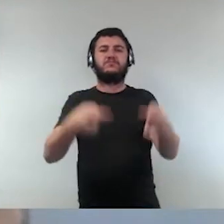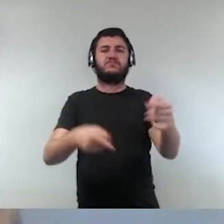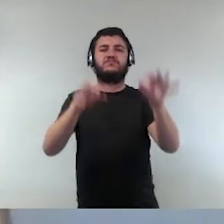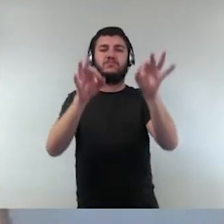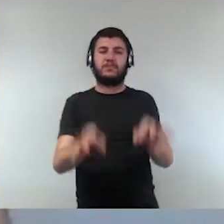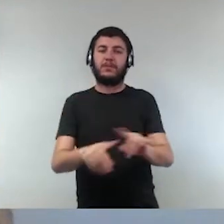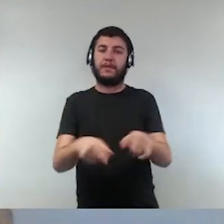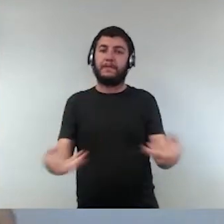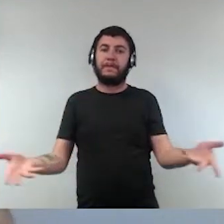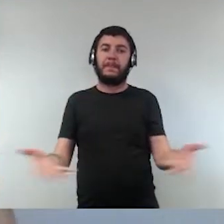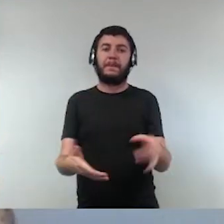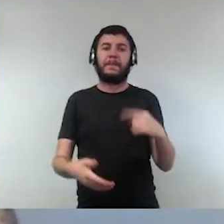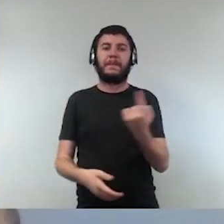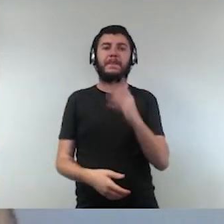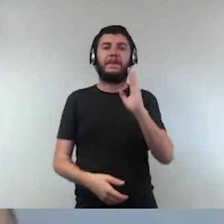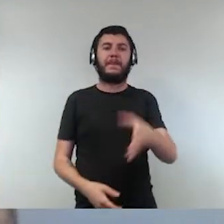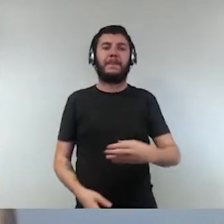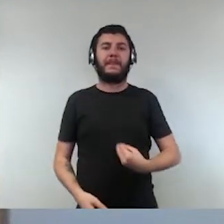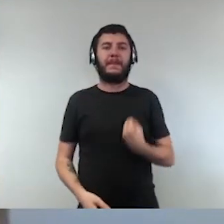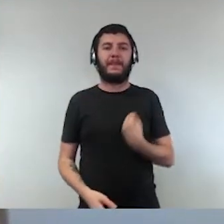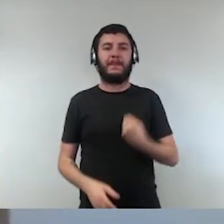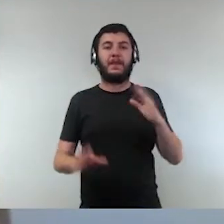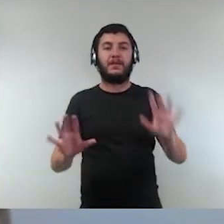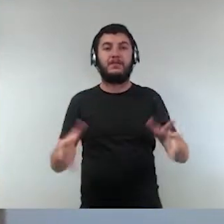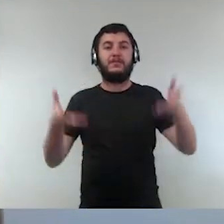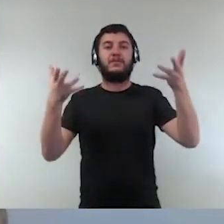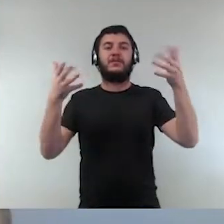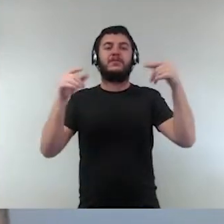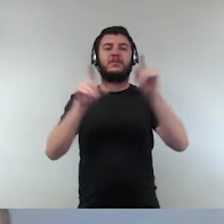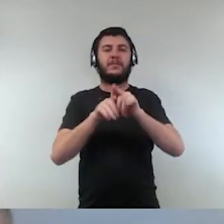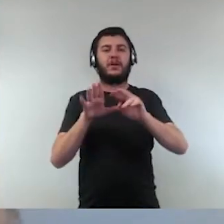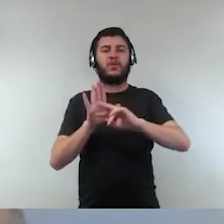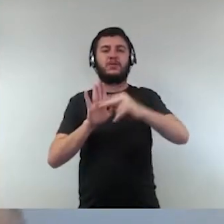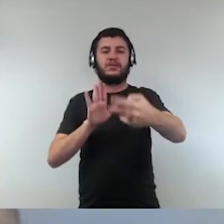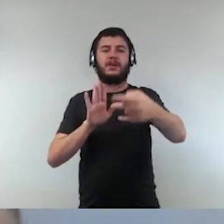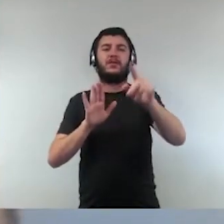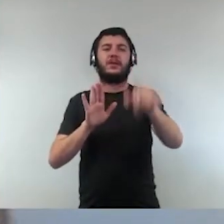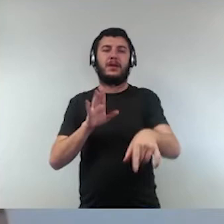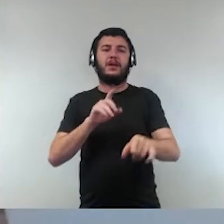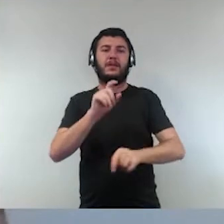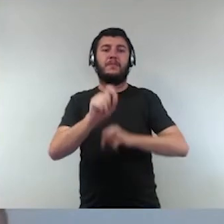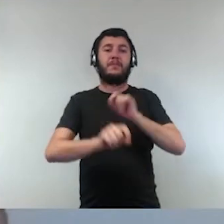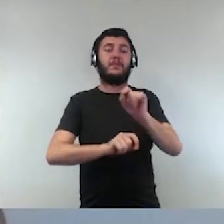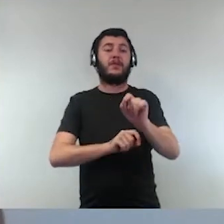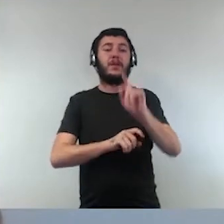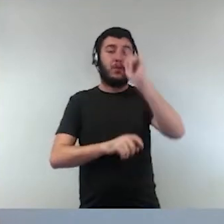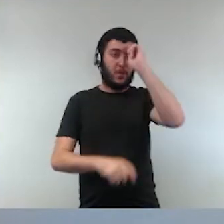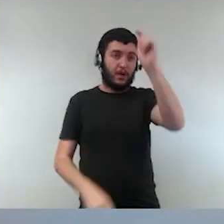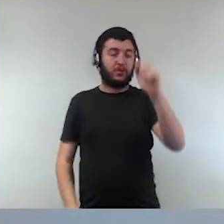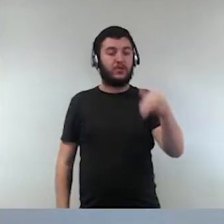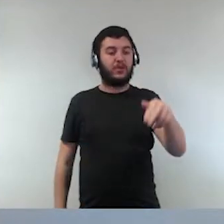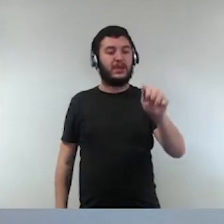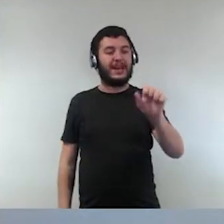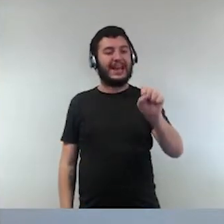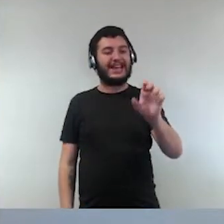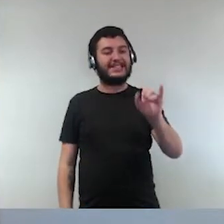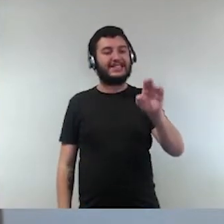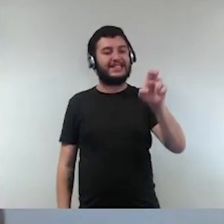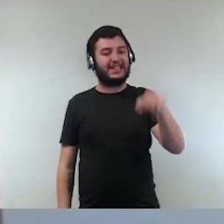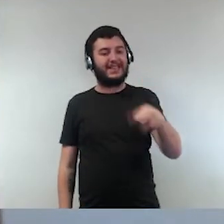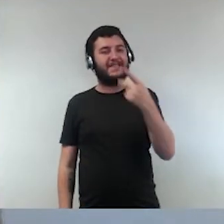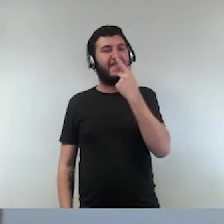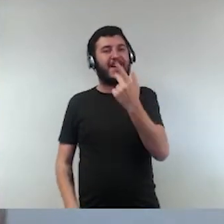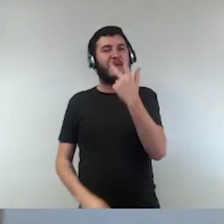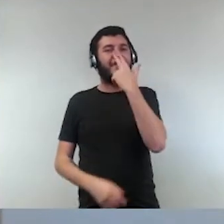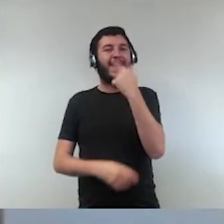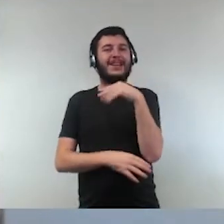gente vive um daqueles eventos imprevisíveis de grandes consequências que um autor chamado Nassim Taleb chama de cisne negro,